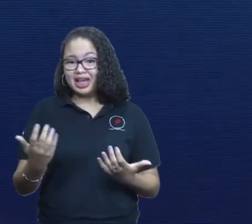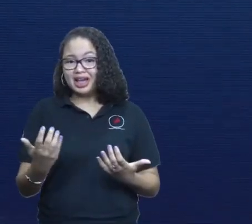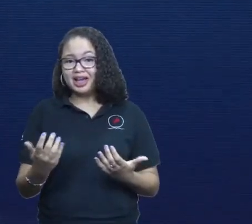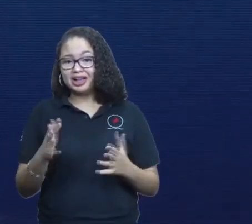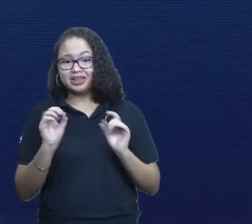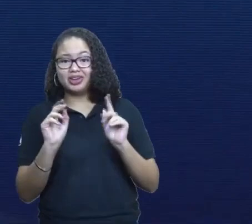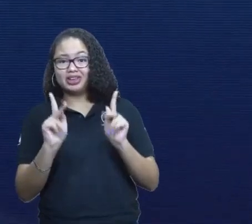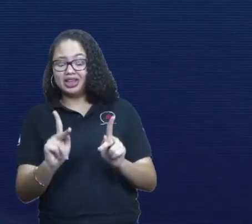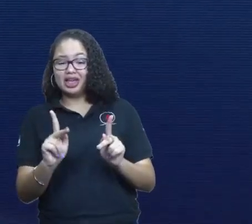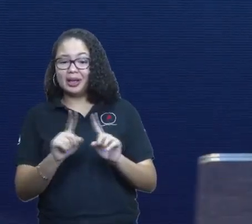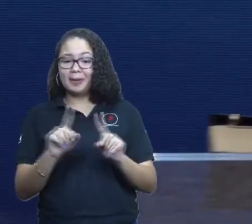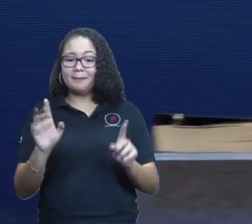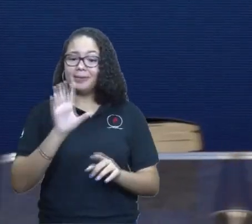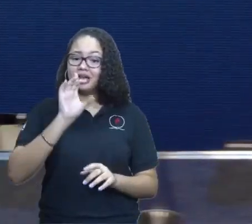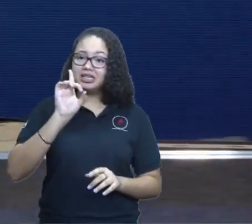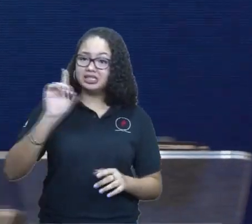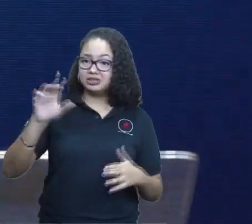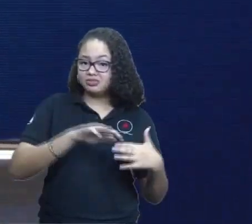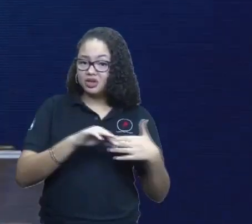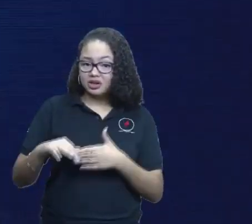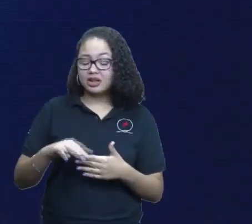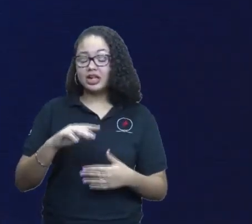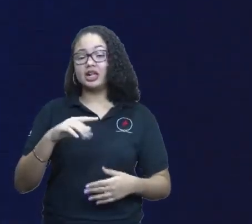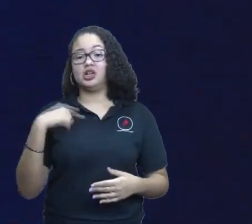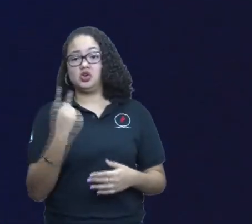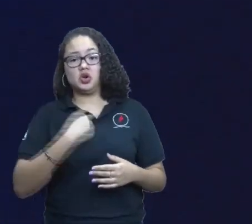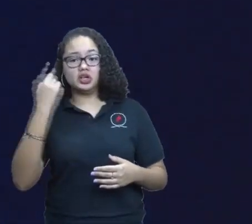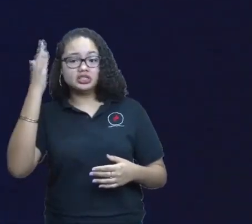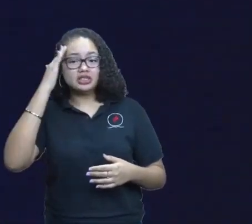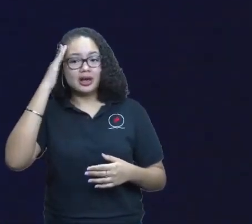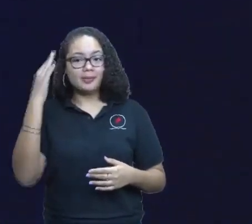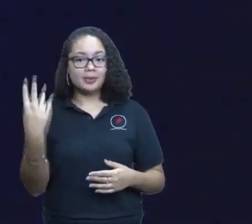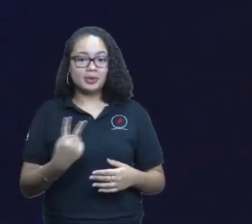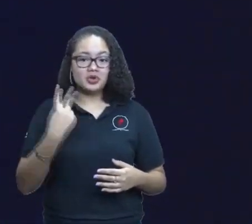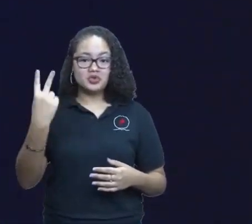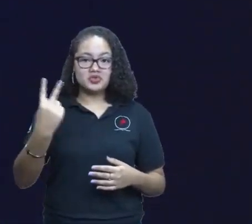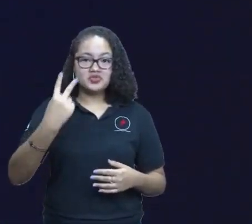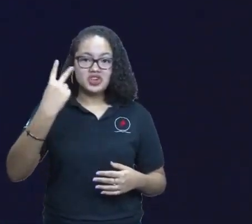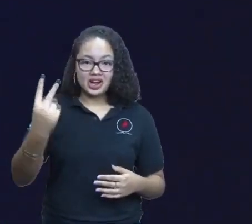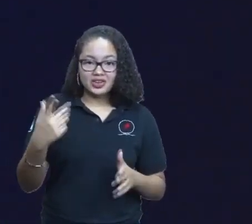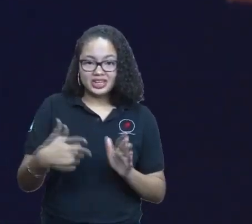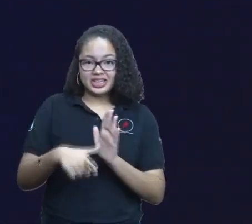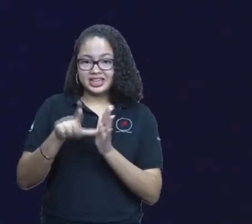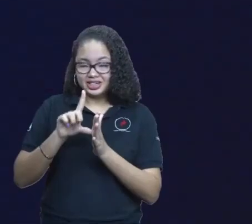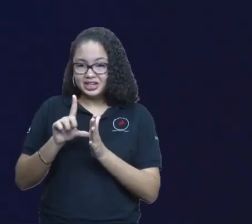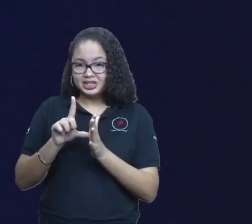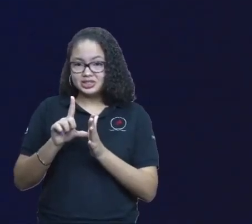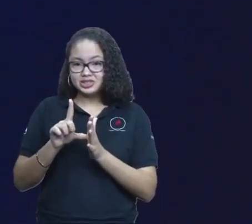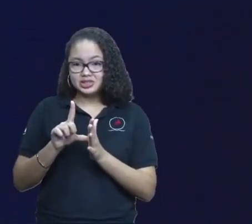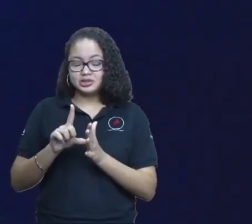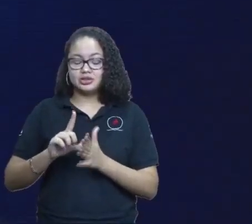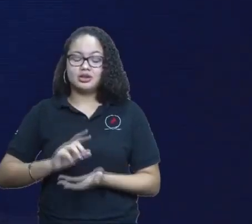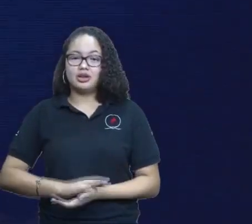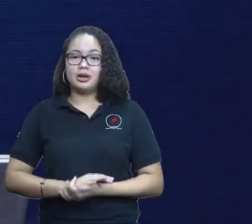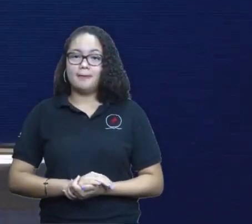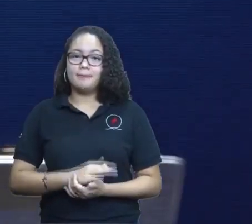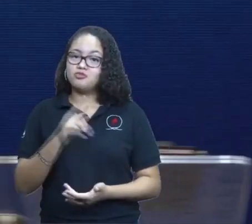tá tudo bem mas Deus me trouxe para dizer eu e você sabemos que aquilo que valia mesmo já não tá mais na tua mão